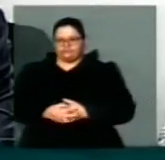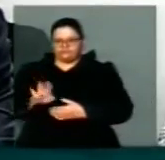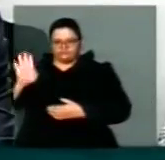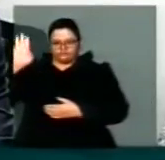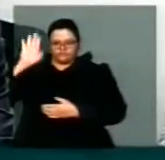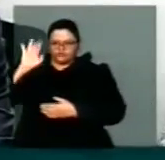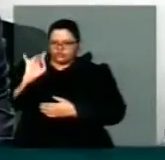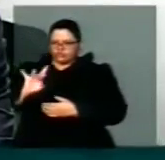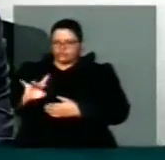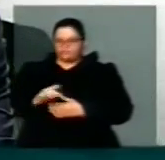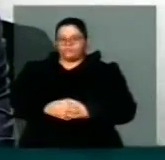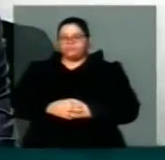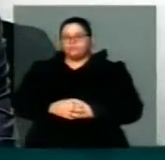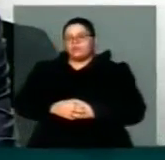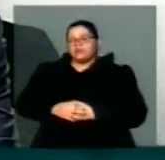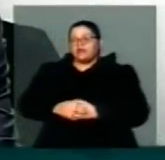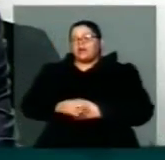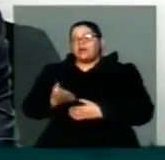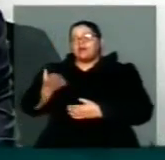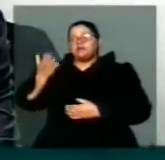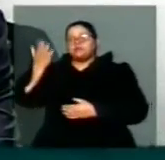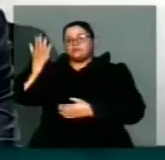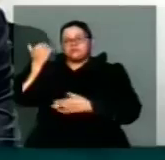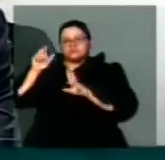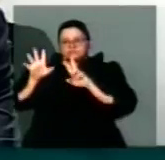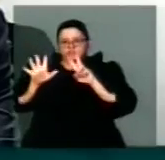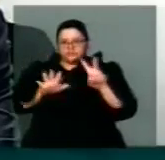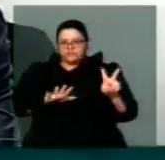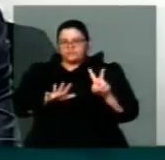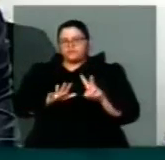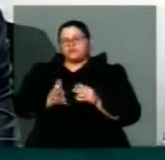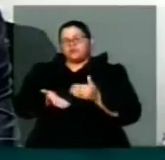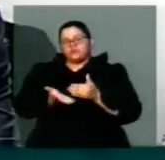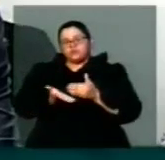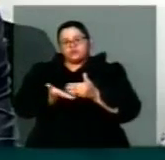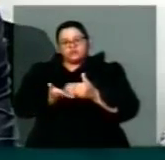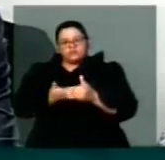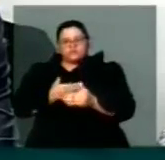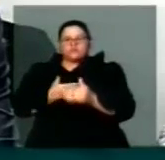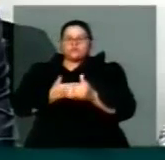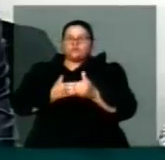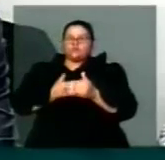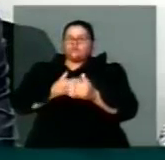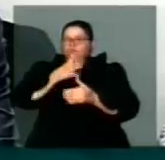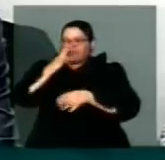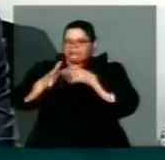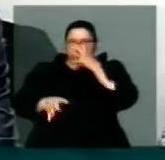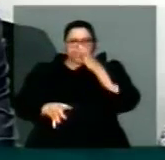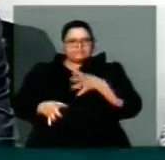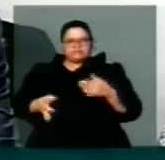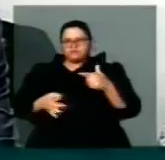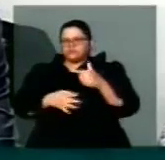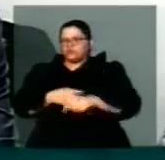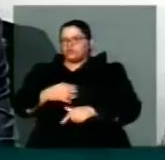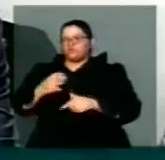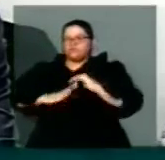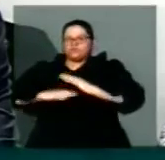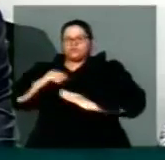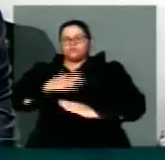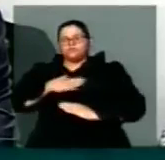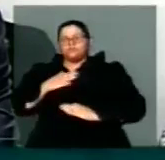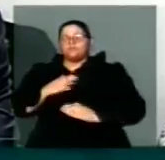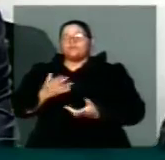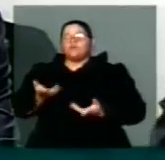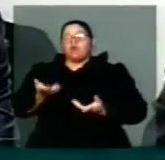a gente, desde a semana passada, quando começaram a surgir as notícias, eu aqui estive para me prontificar, eu tomei conhecimento da